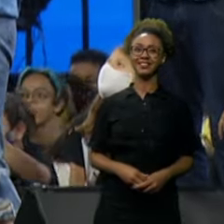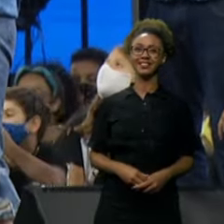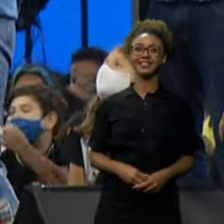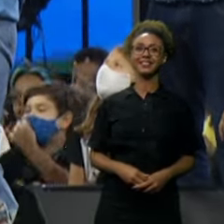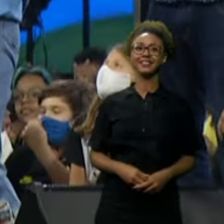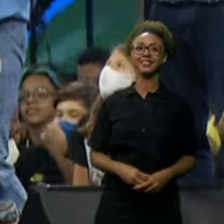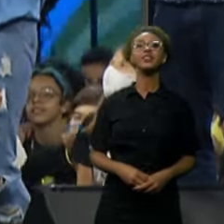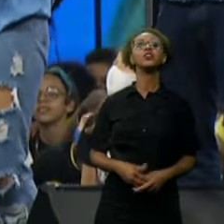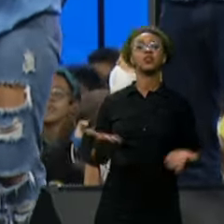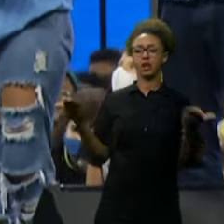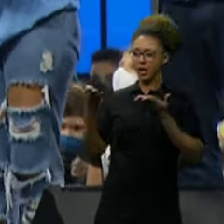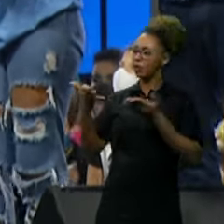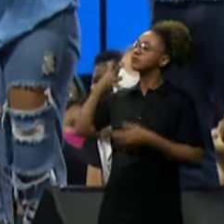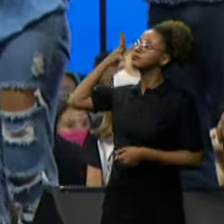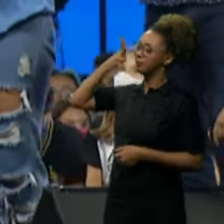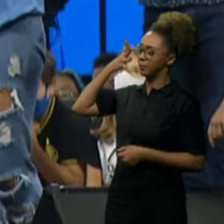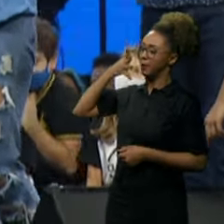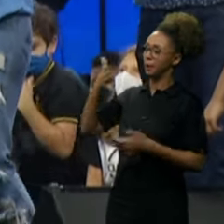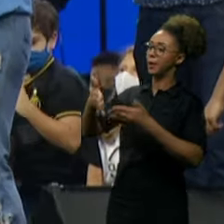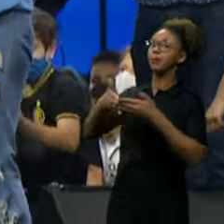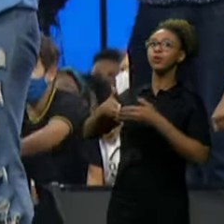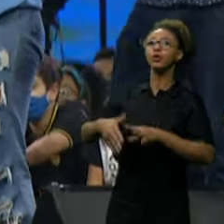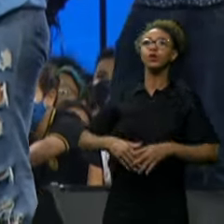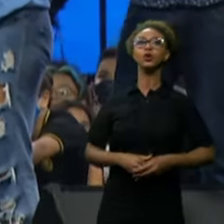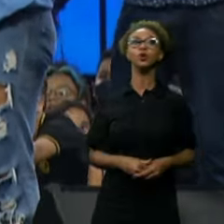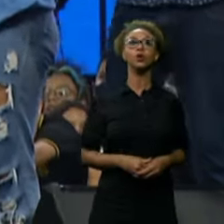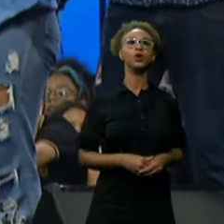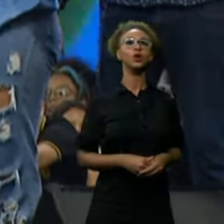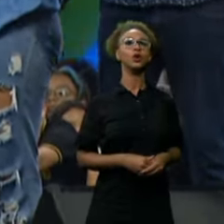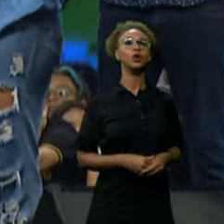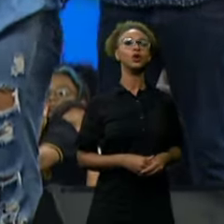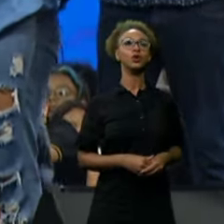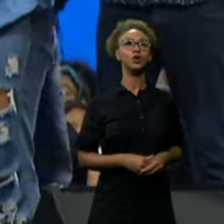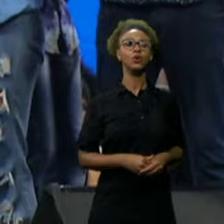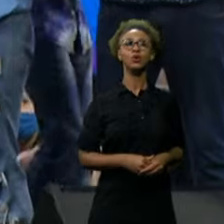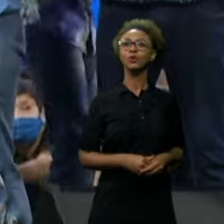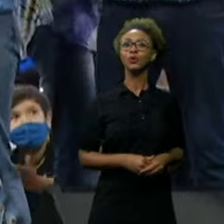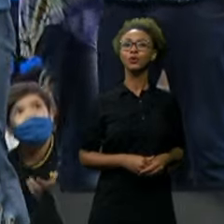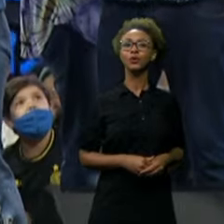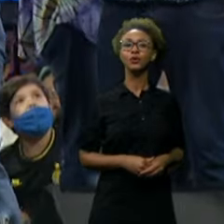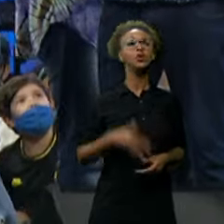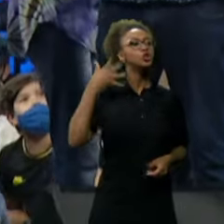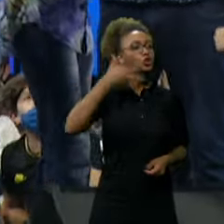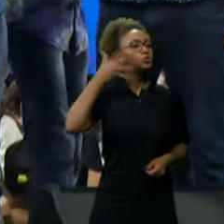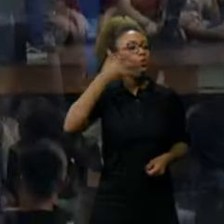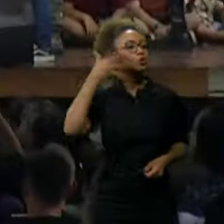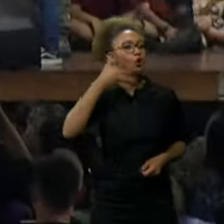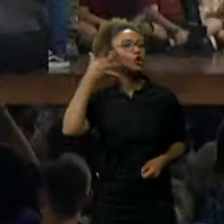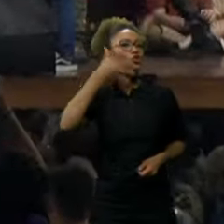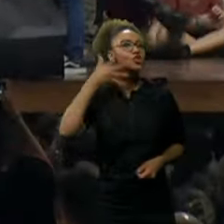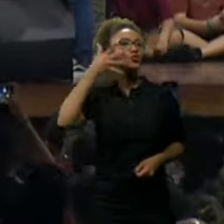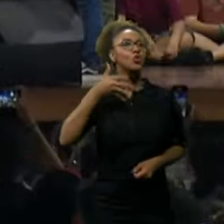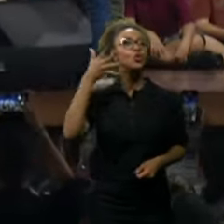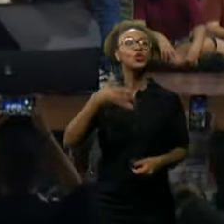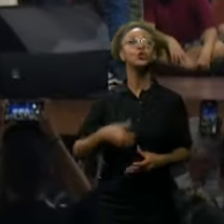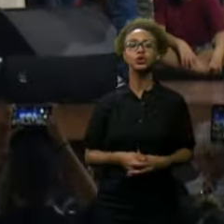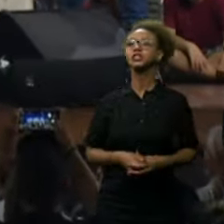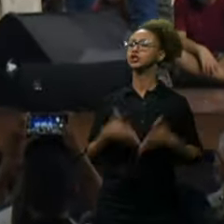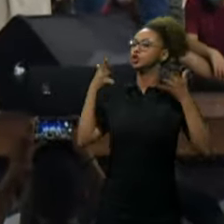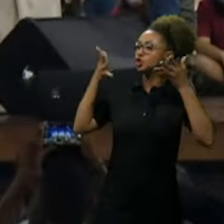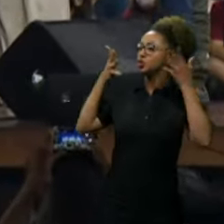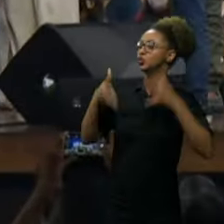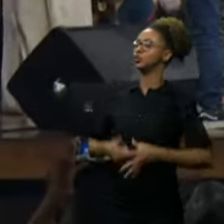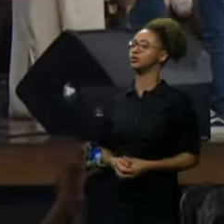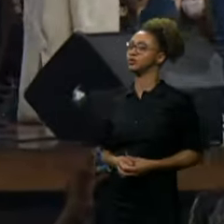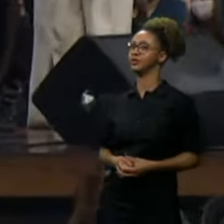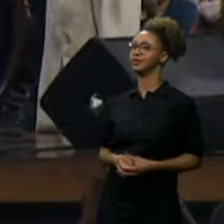faz um discurso agora para o pessoal puxou o discurso discurso um